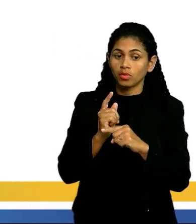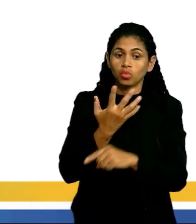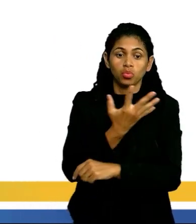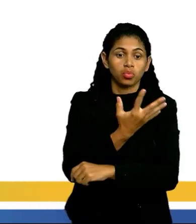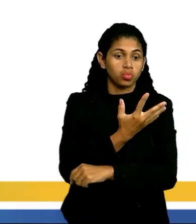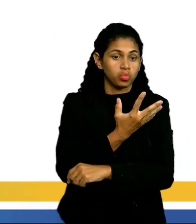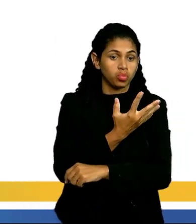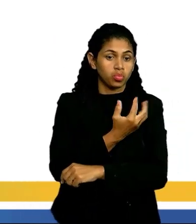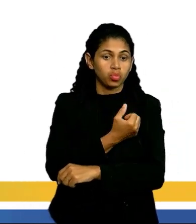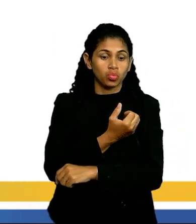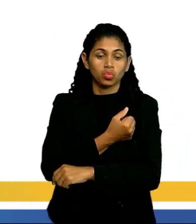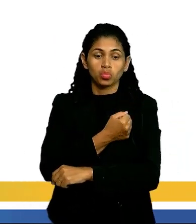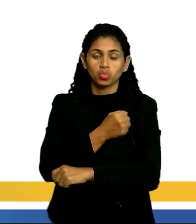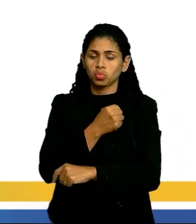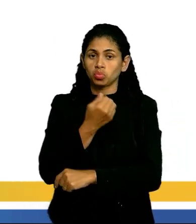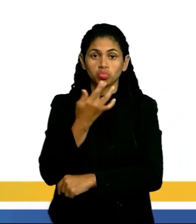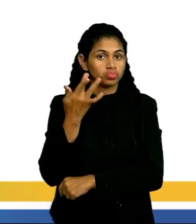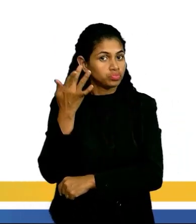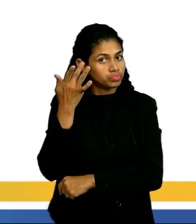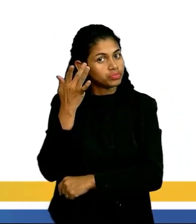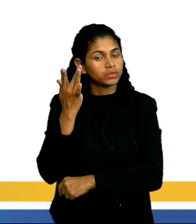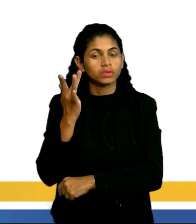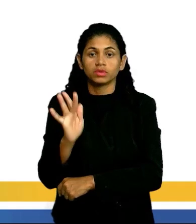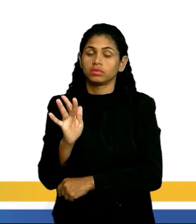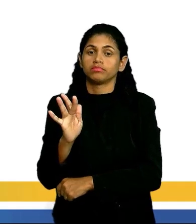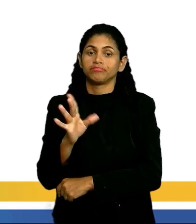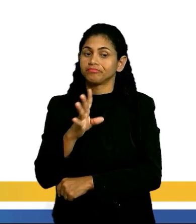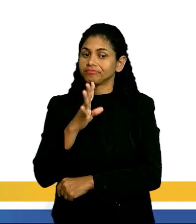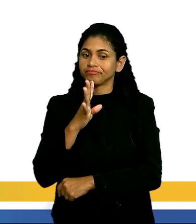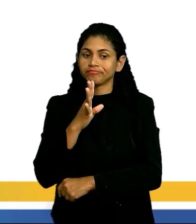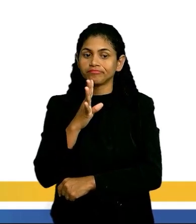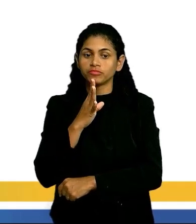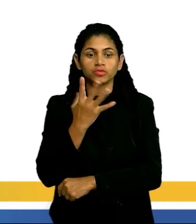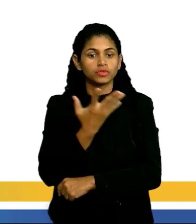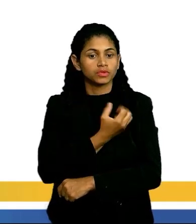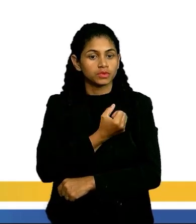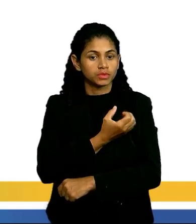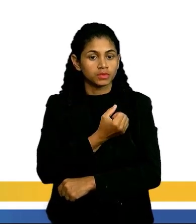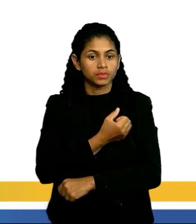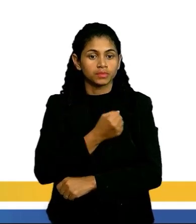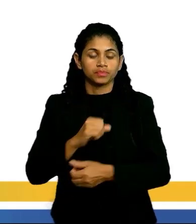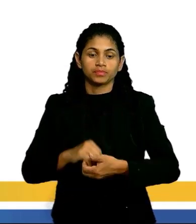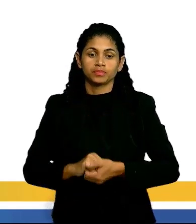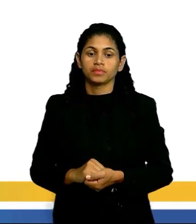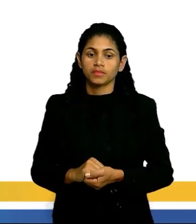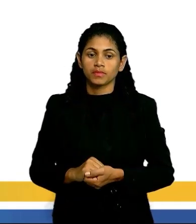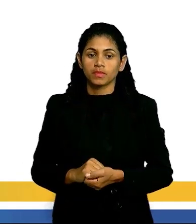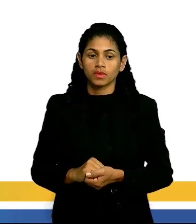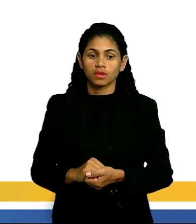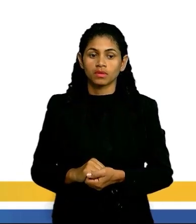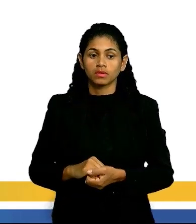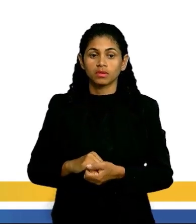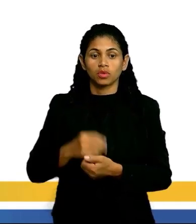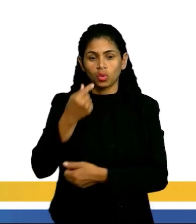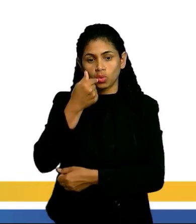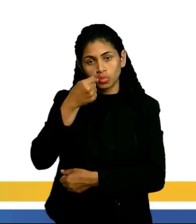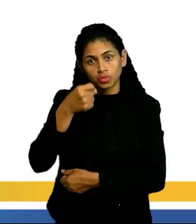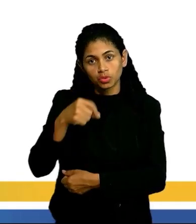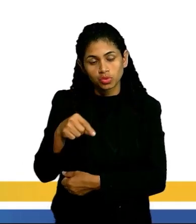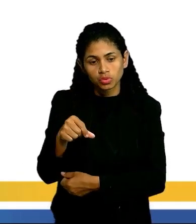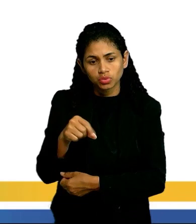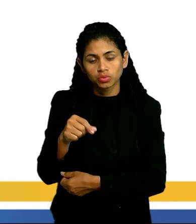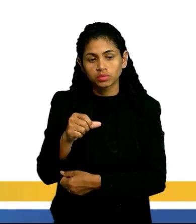desta molécula que nós não conhecemos o NOx. Então, eu preciso que vocês lembrem, sódio é da família 1A, então ele vai ter